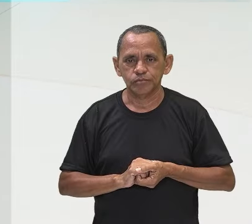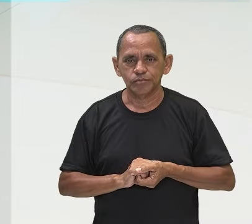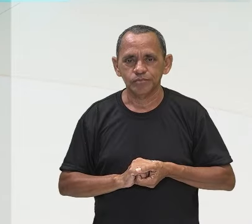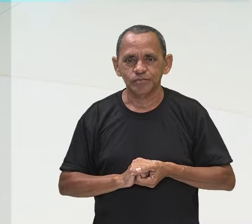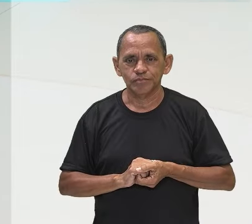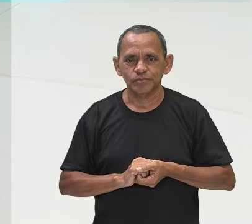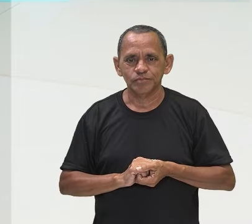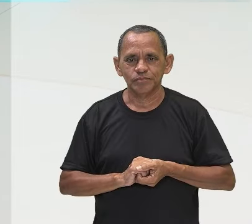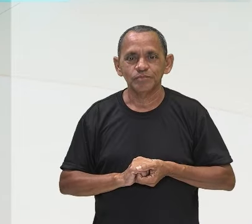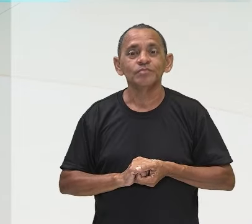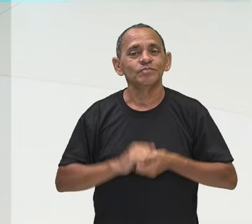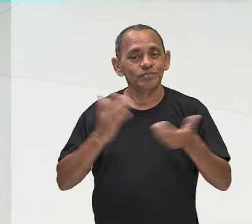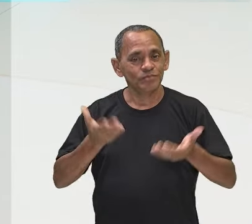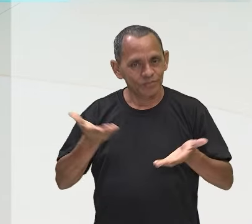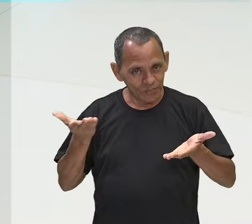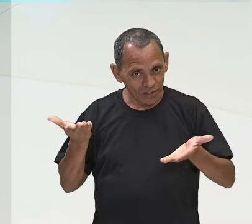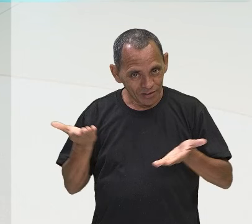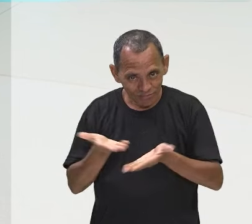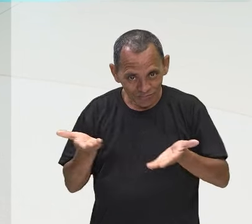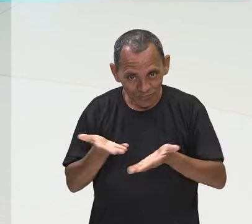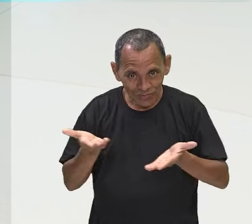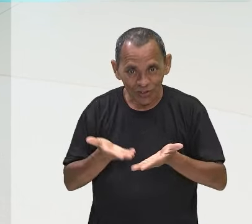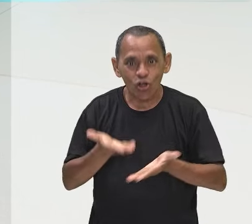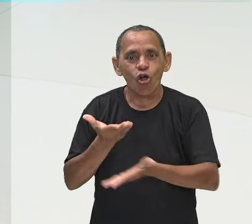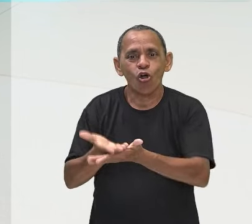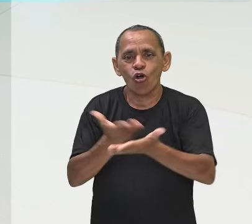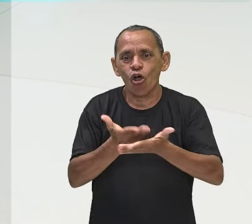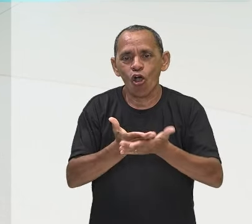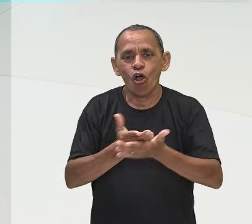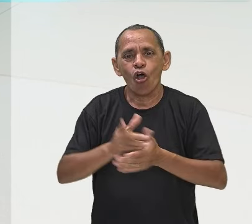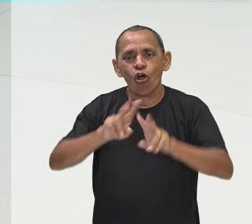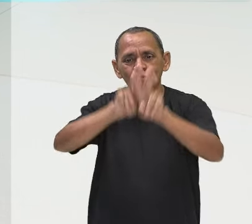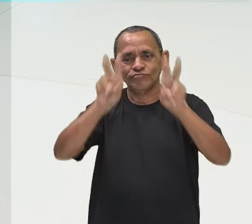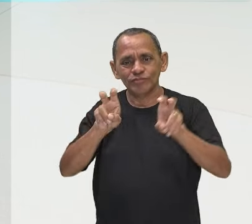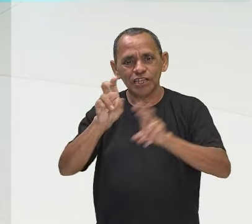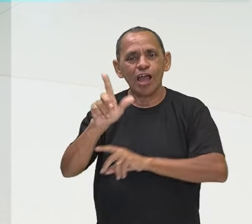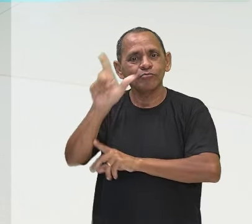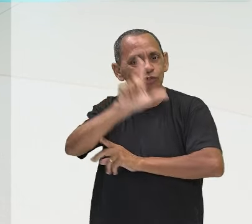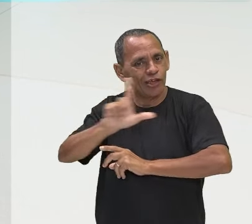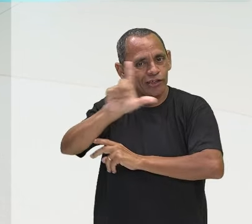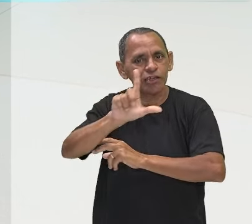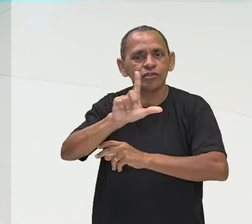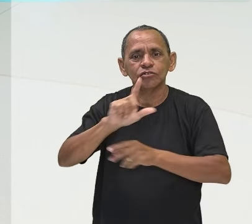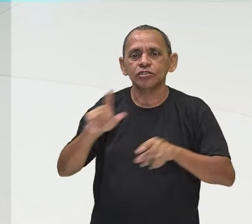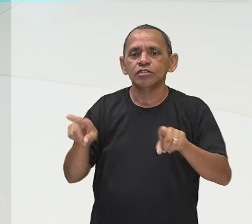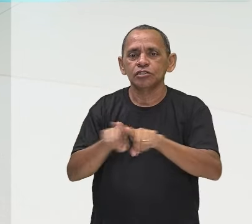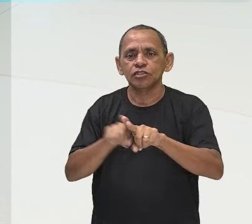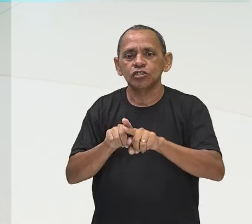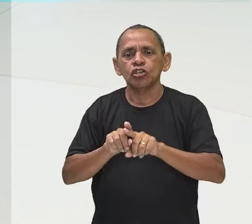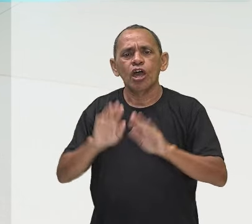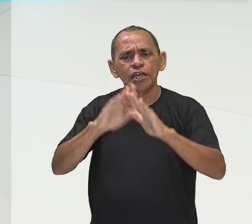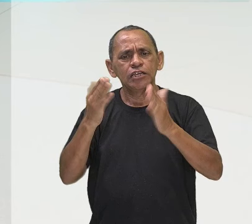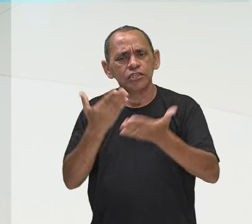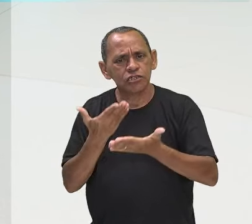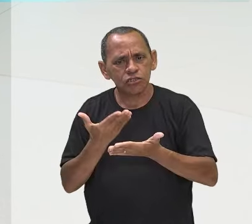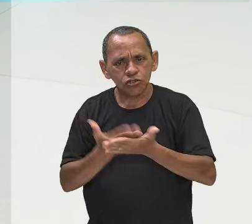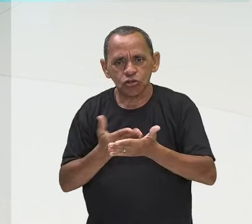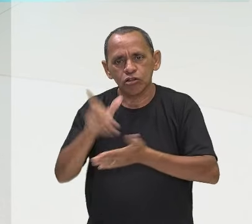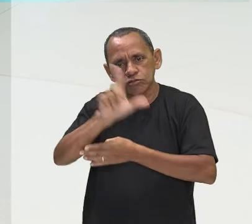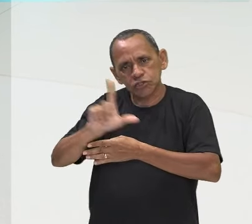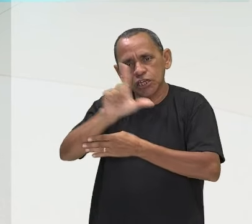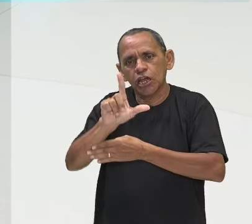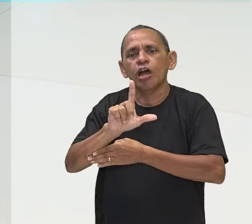Gente, nesta aula vamos falar sobre literatura. E antes de falar da escola literária que será apresentada nesta aula,